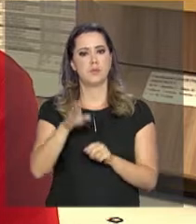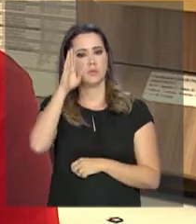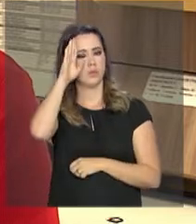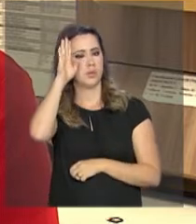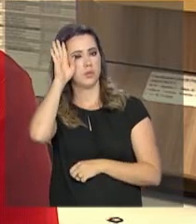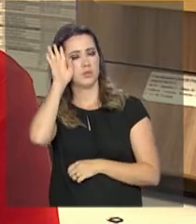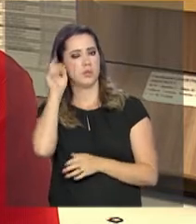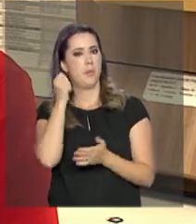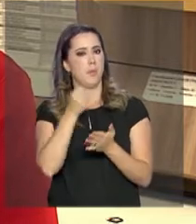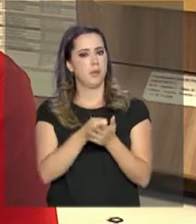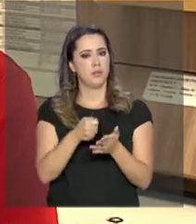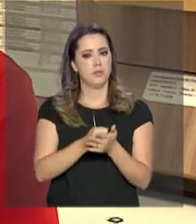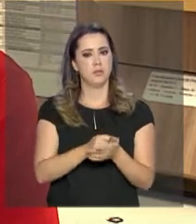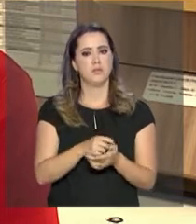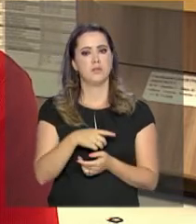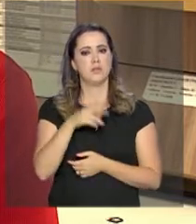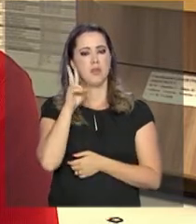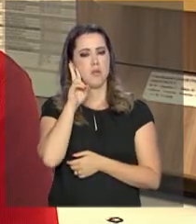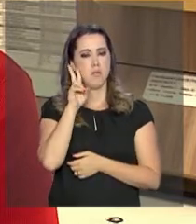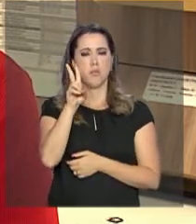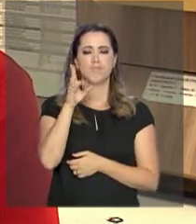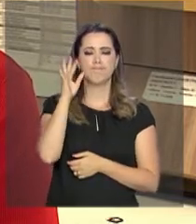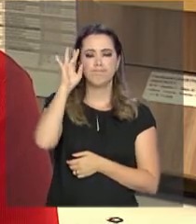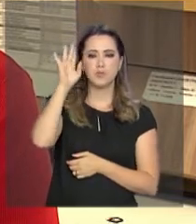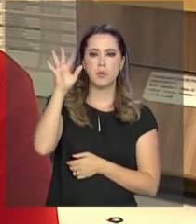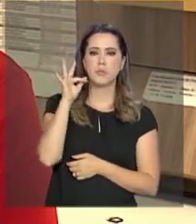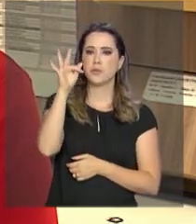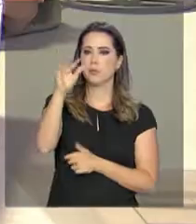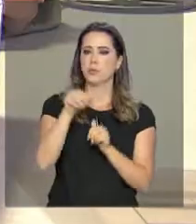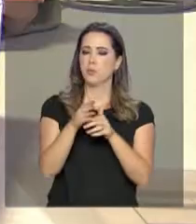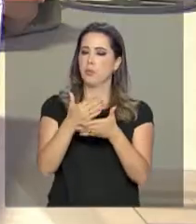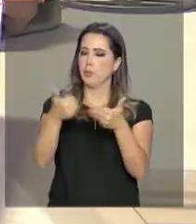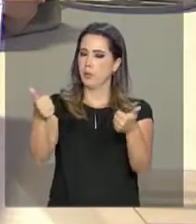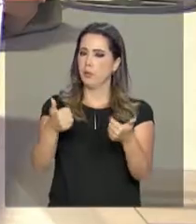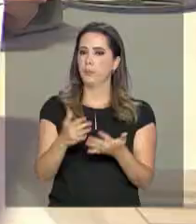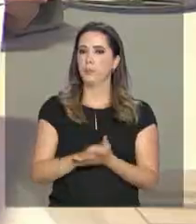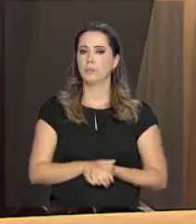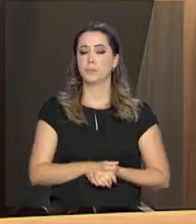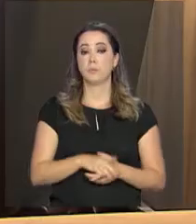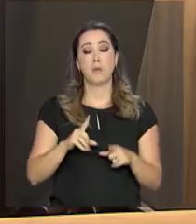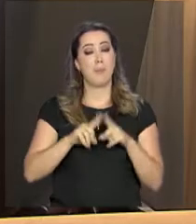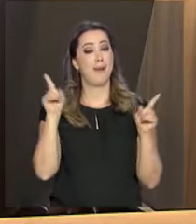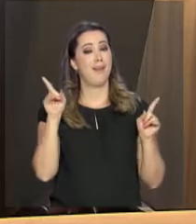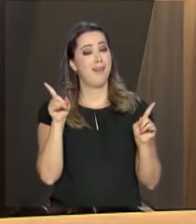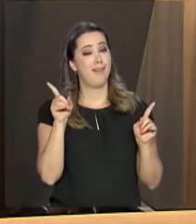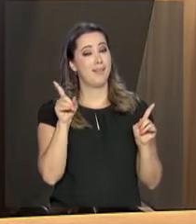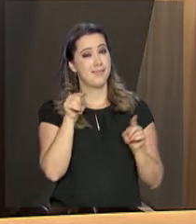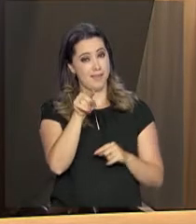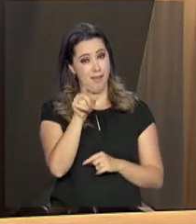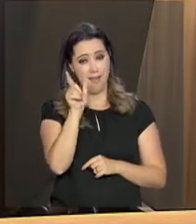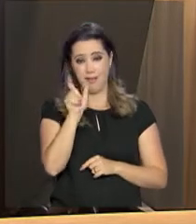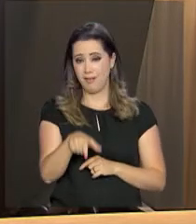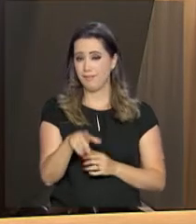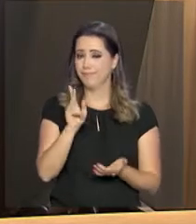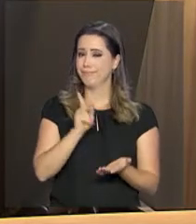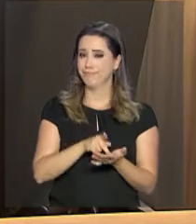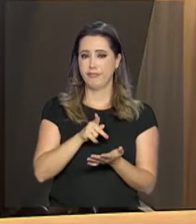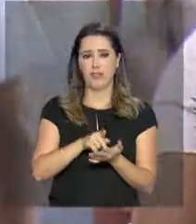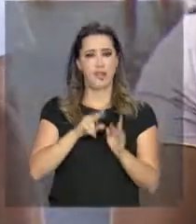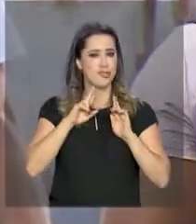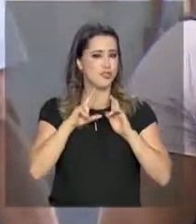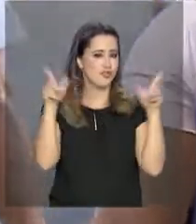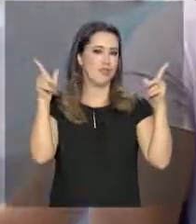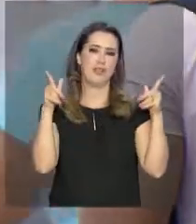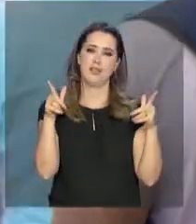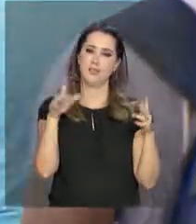e pensar em outras coisas no futuro fim mas o exemplo de isabeli não é a realidade brasileira